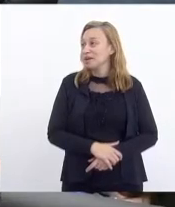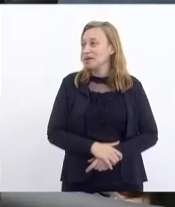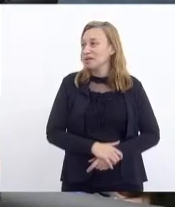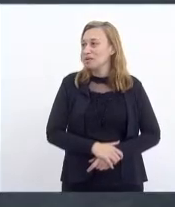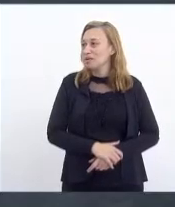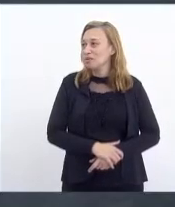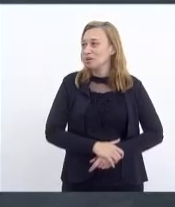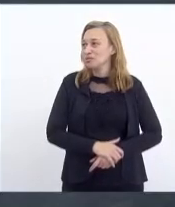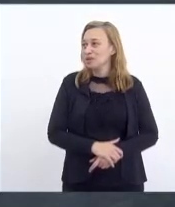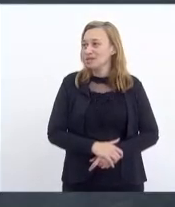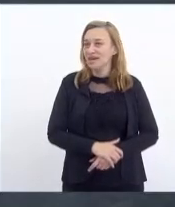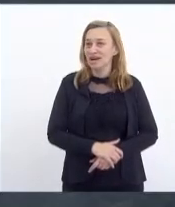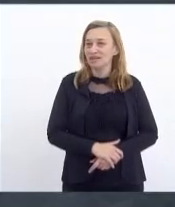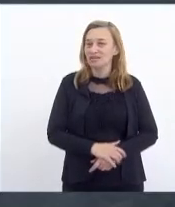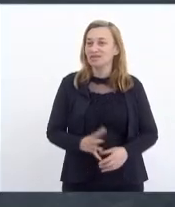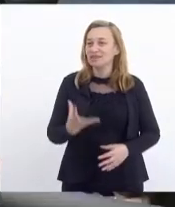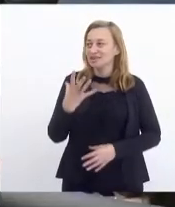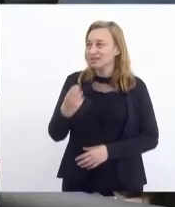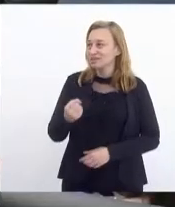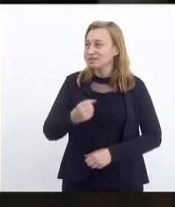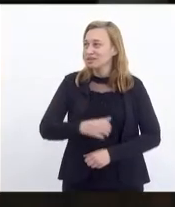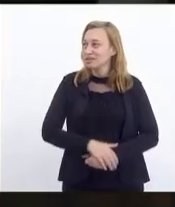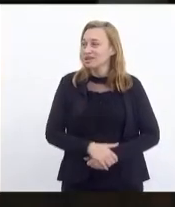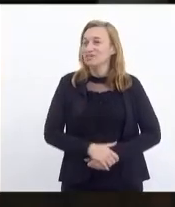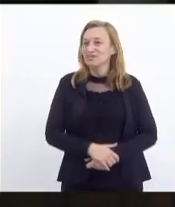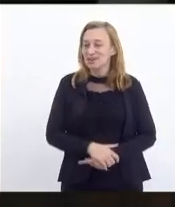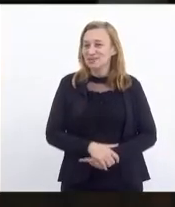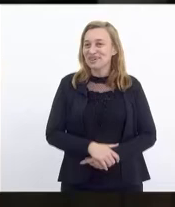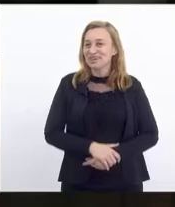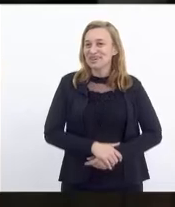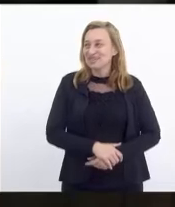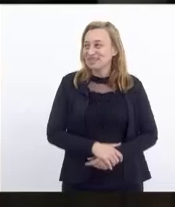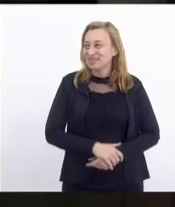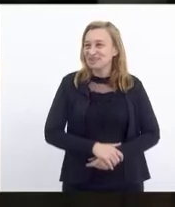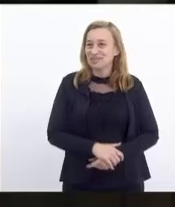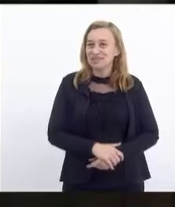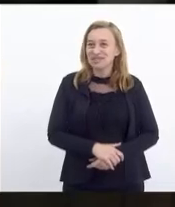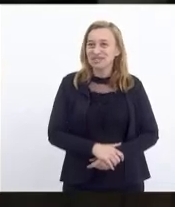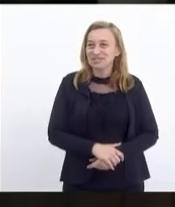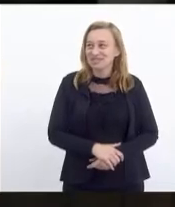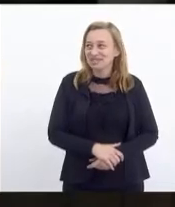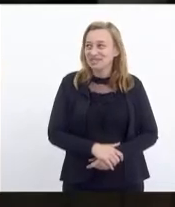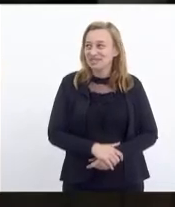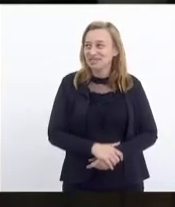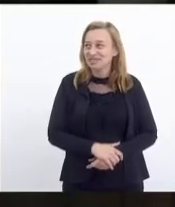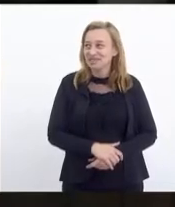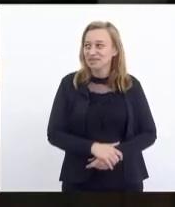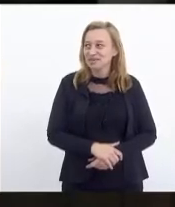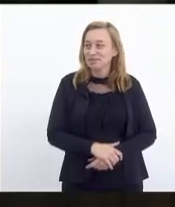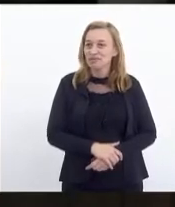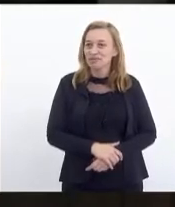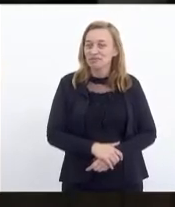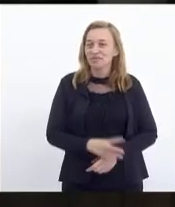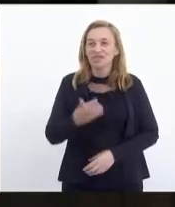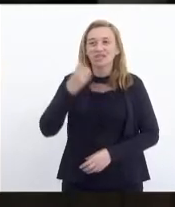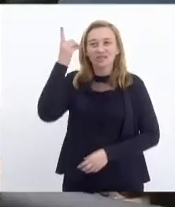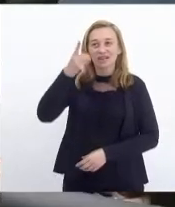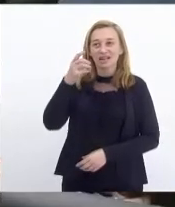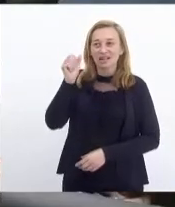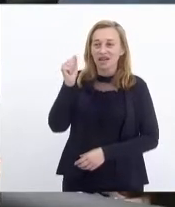Parecer da Comissão de Economia é favorável. Pela Comissão de Orçamento, deputado Anderson Moraes.